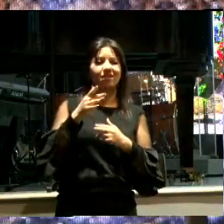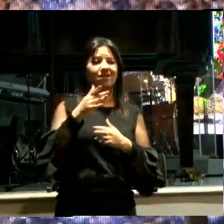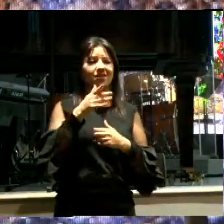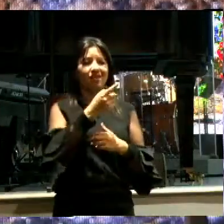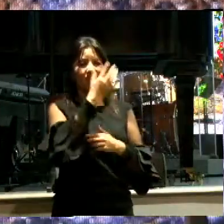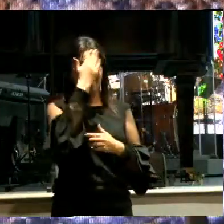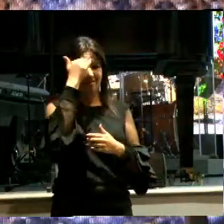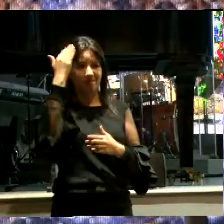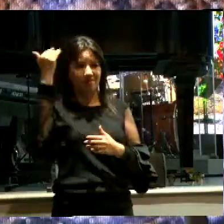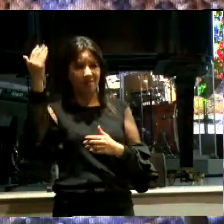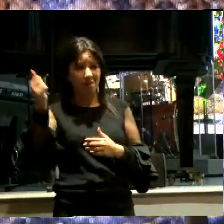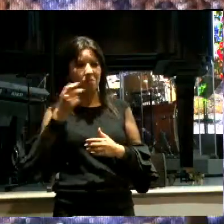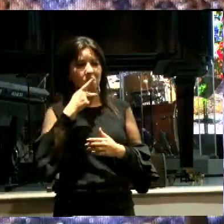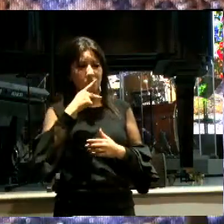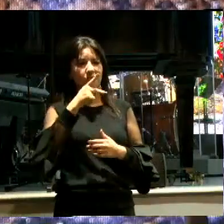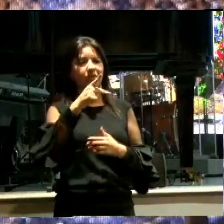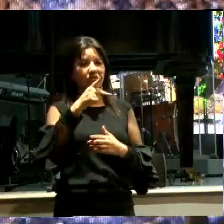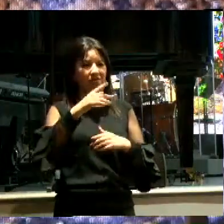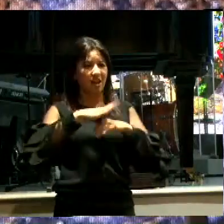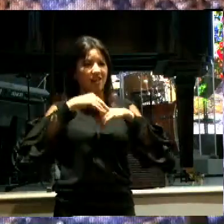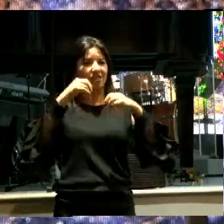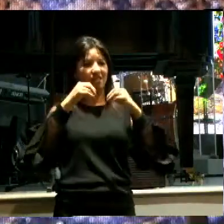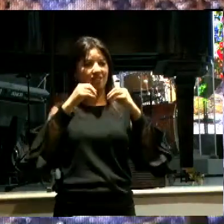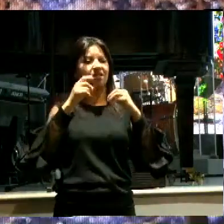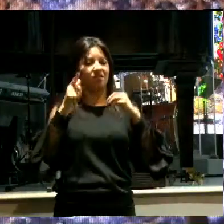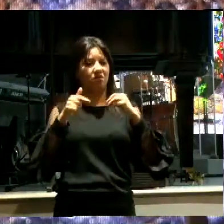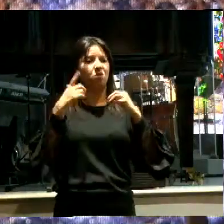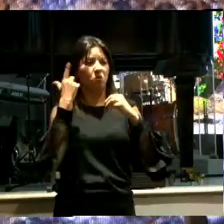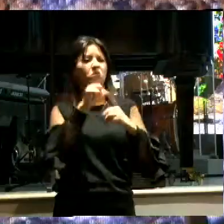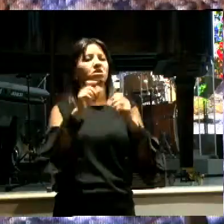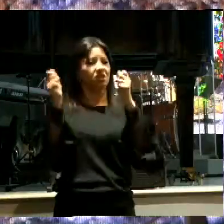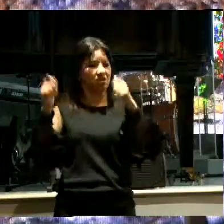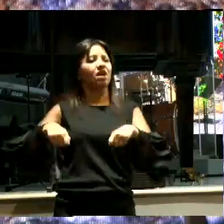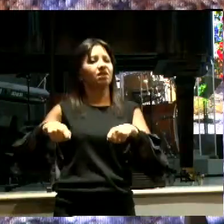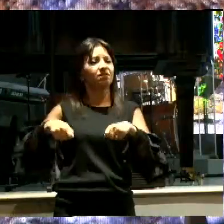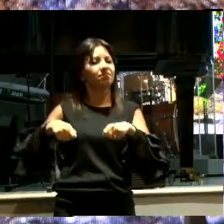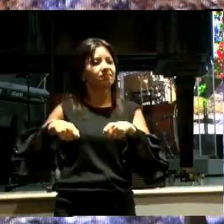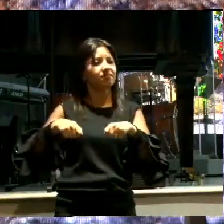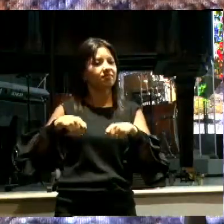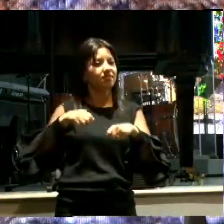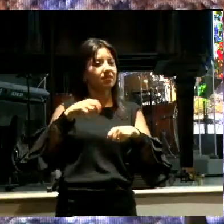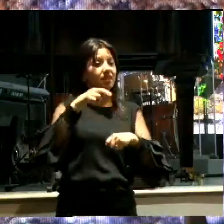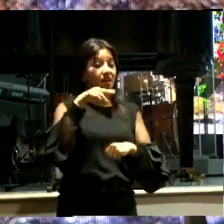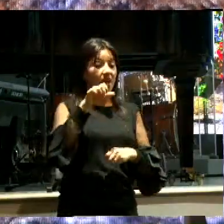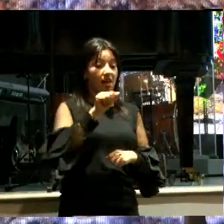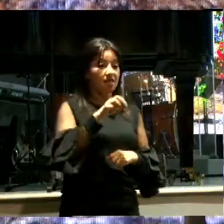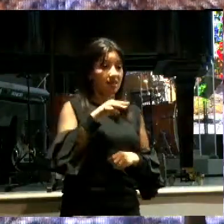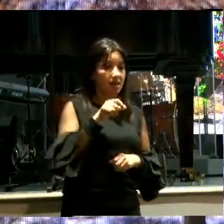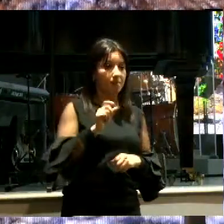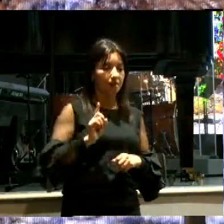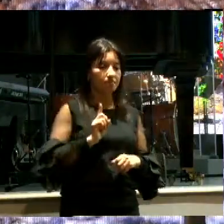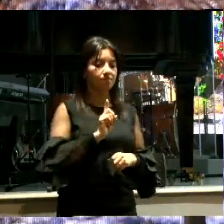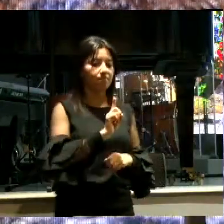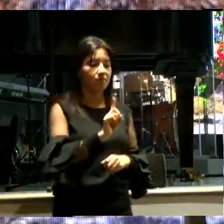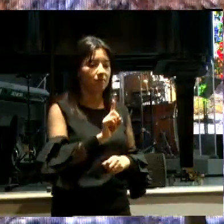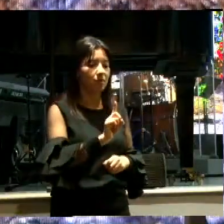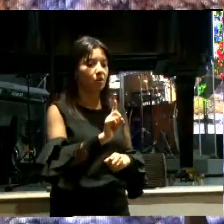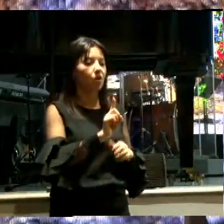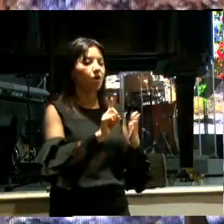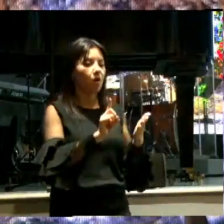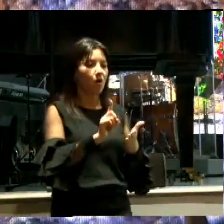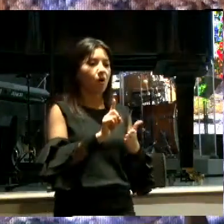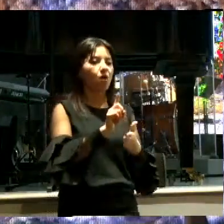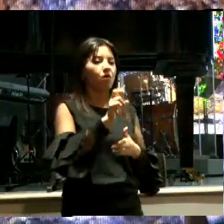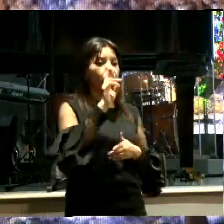ele restauraria da sua lepra. Então entrou Naamã e notificou o senhor, dizendo: assim